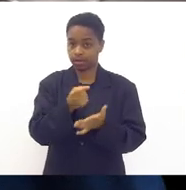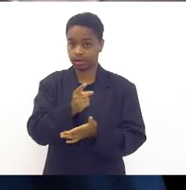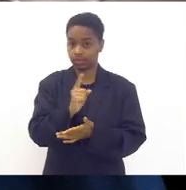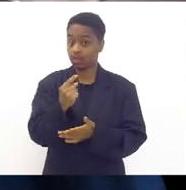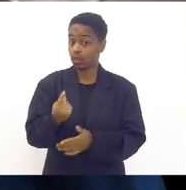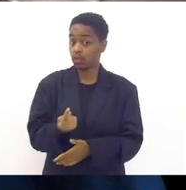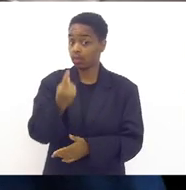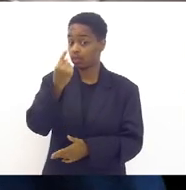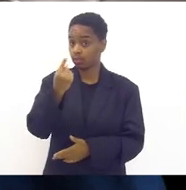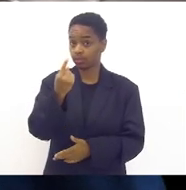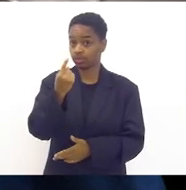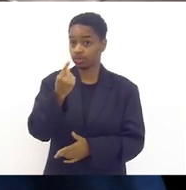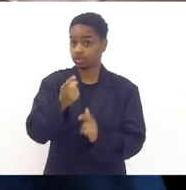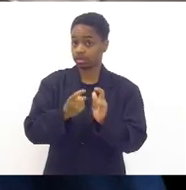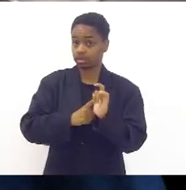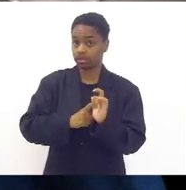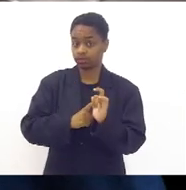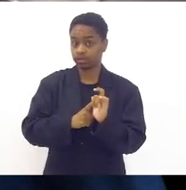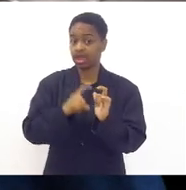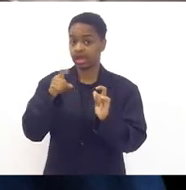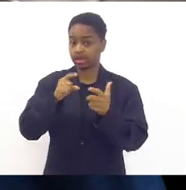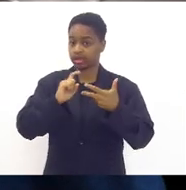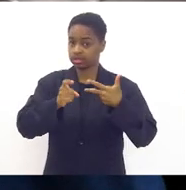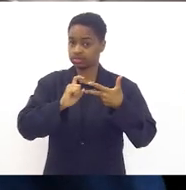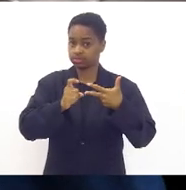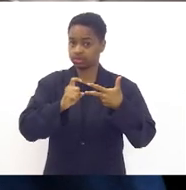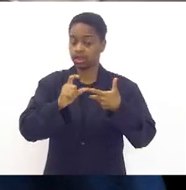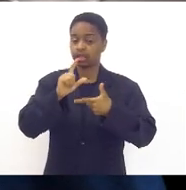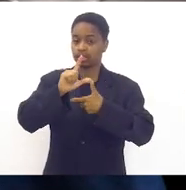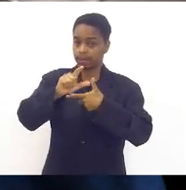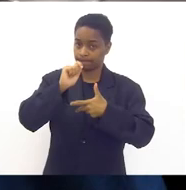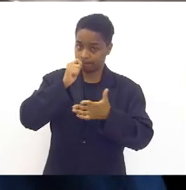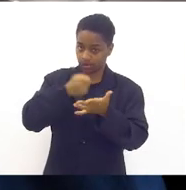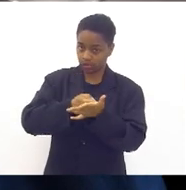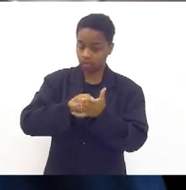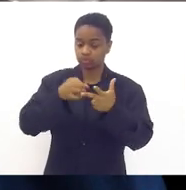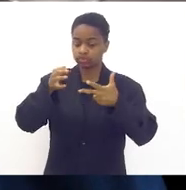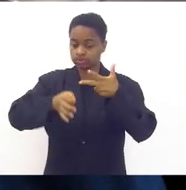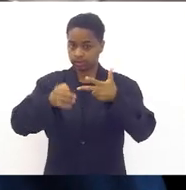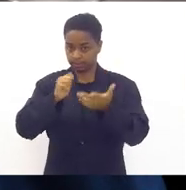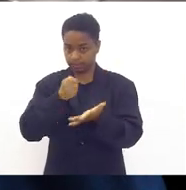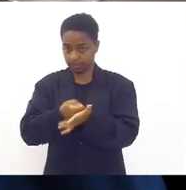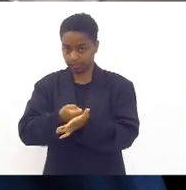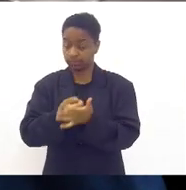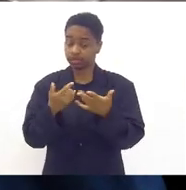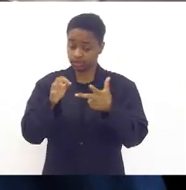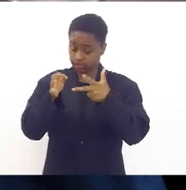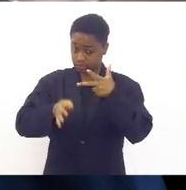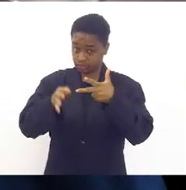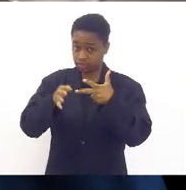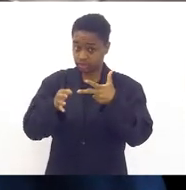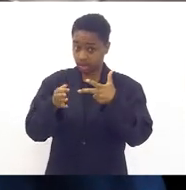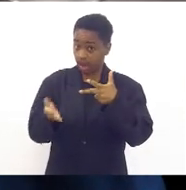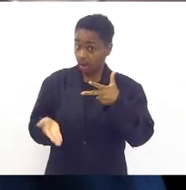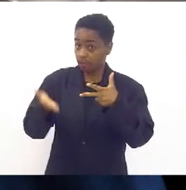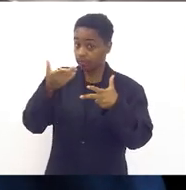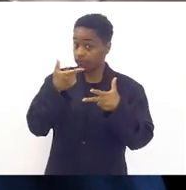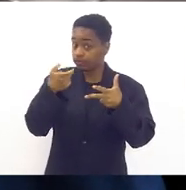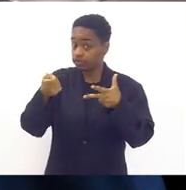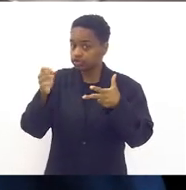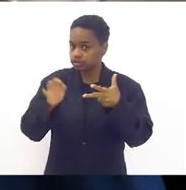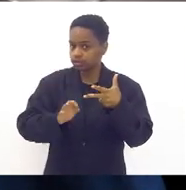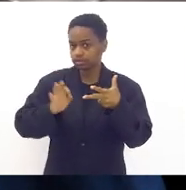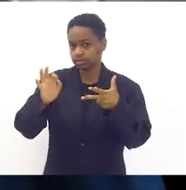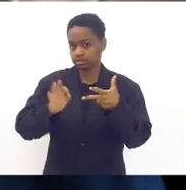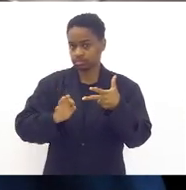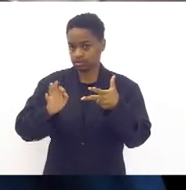único poder que deve, é o poder executivo. O legislativo pagou, o judiciário. Aliás, o judiciário está com um crescimento de 20%. Despesa de